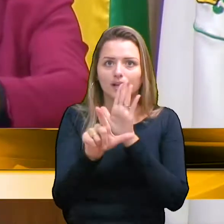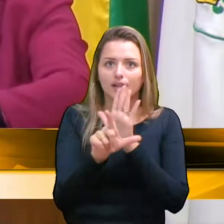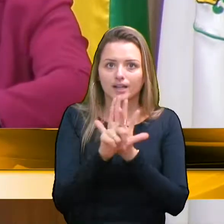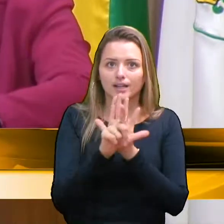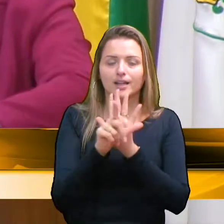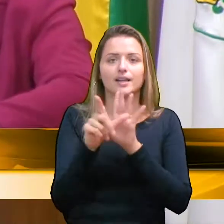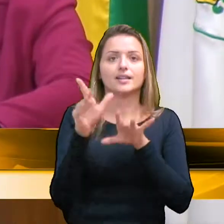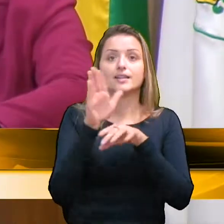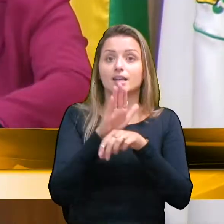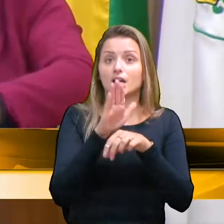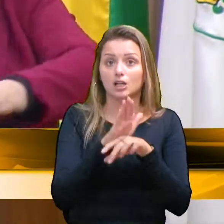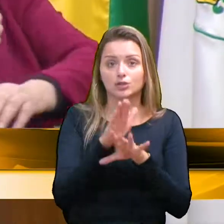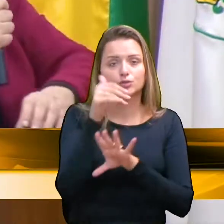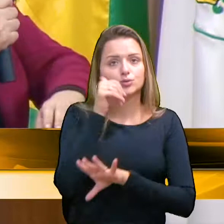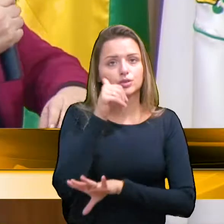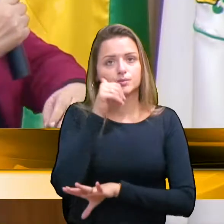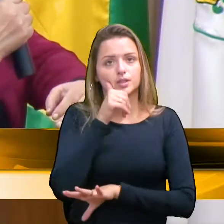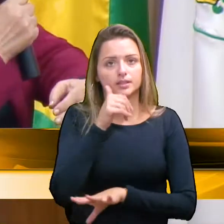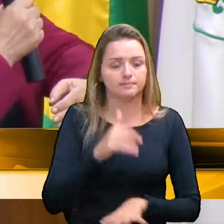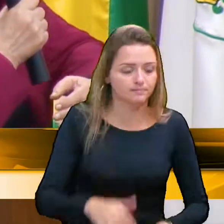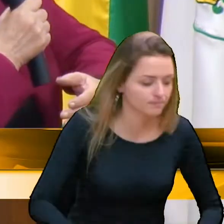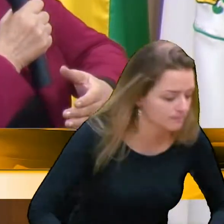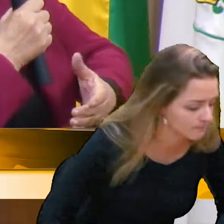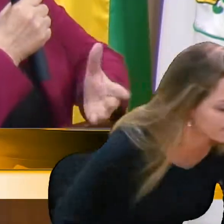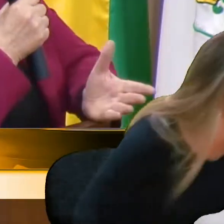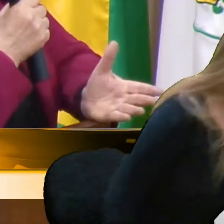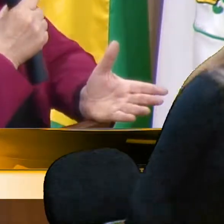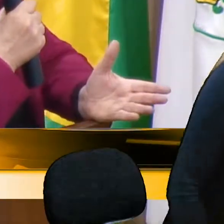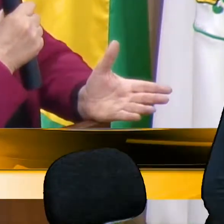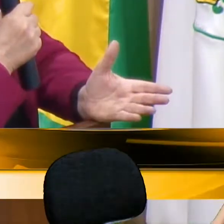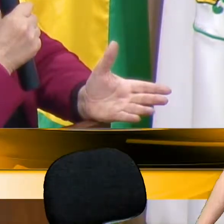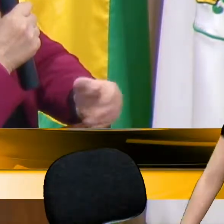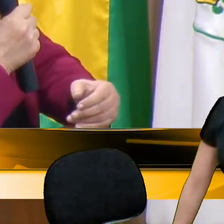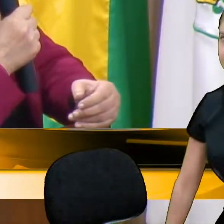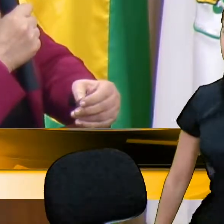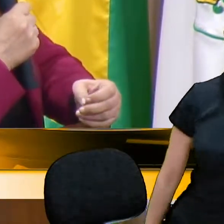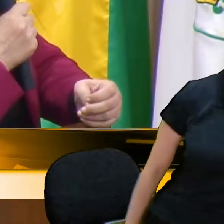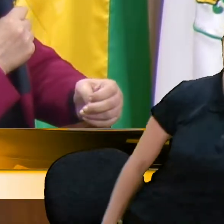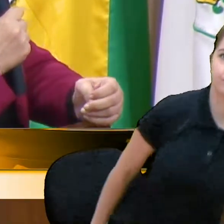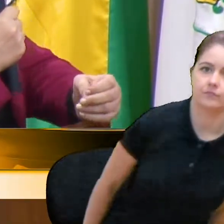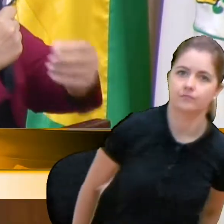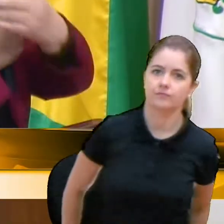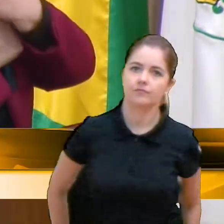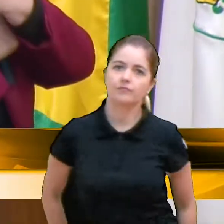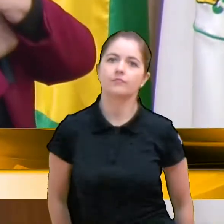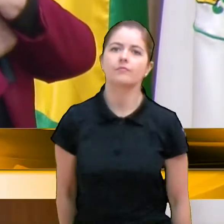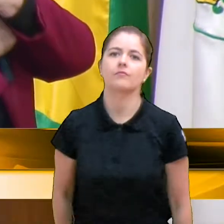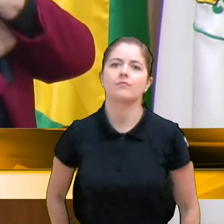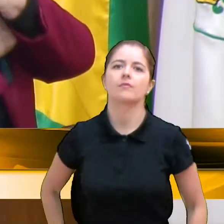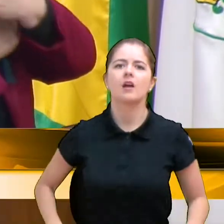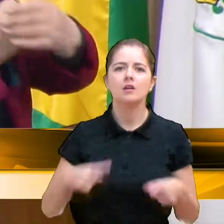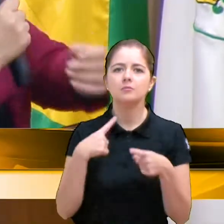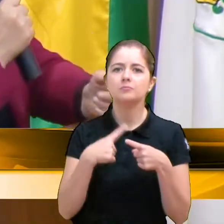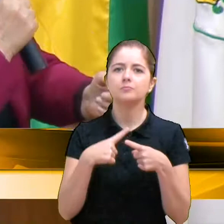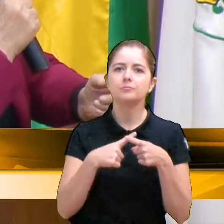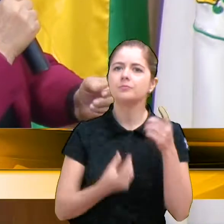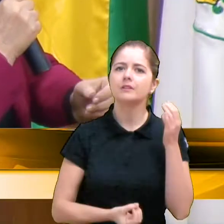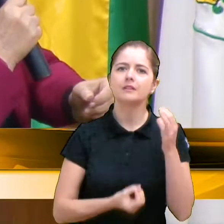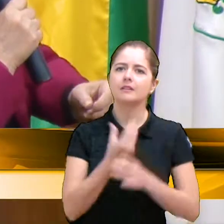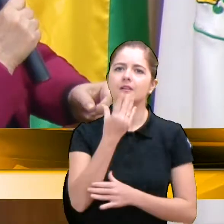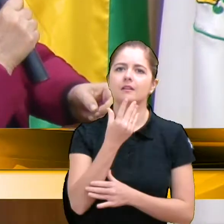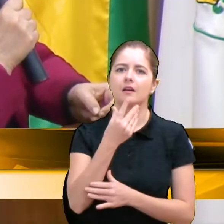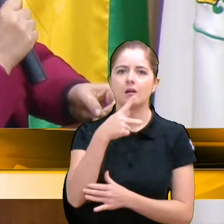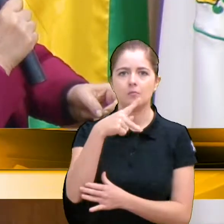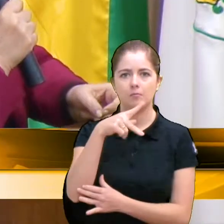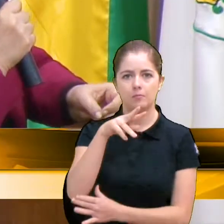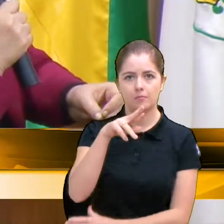políticas públicas em relação às mulheres. Então, por que criar essa Procuradoria da Mulher? É necessário